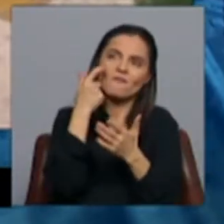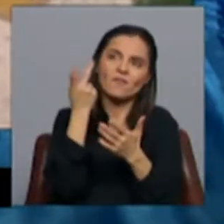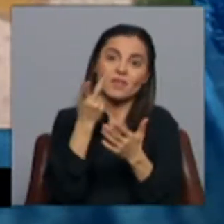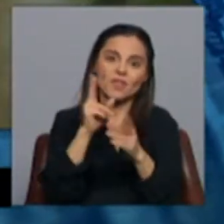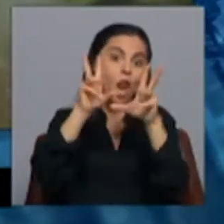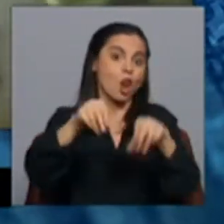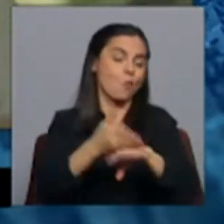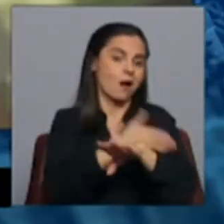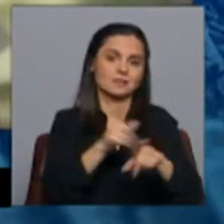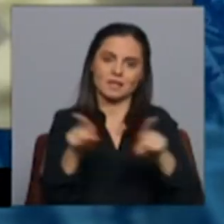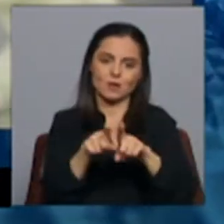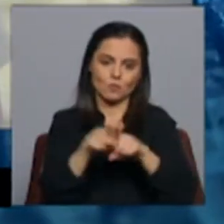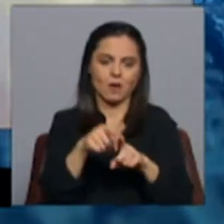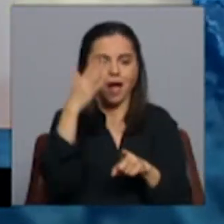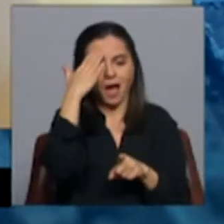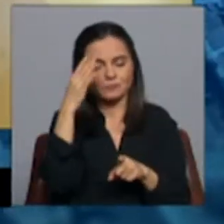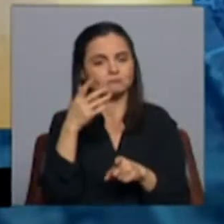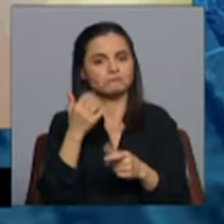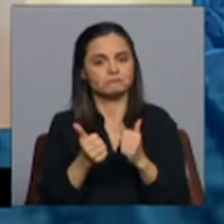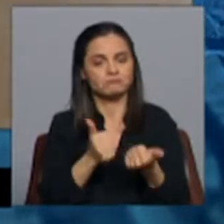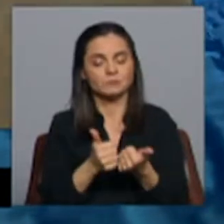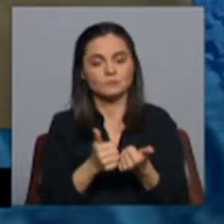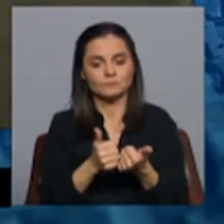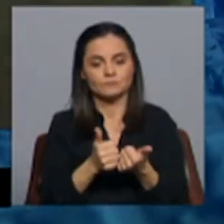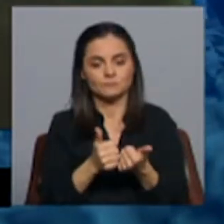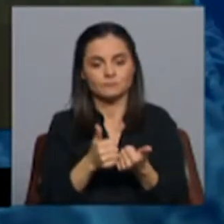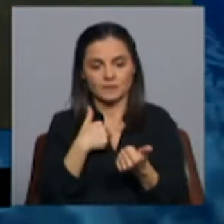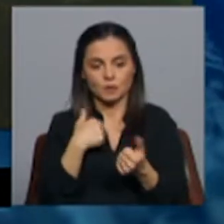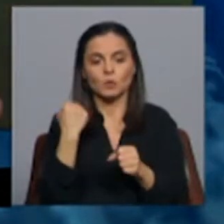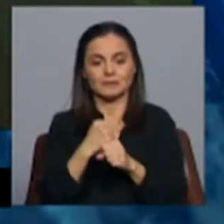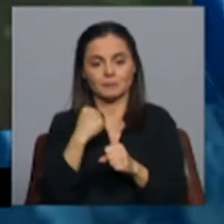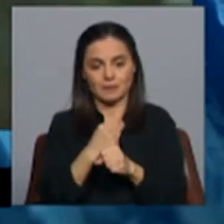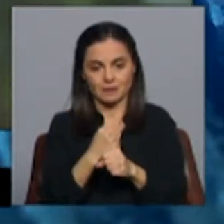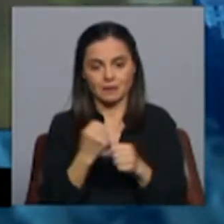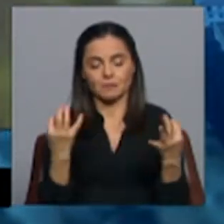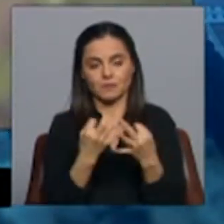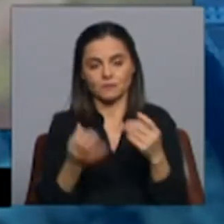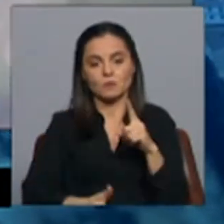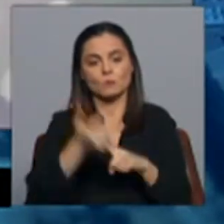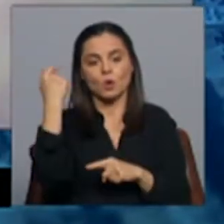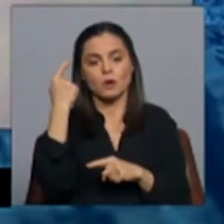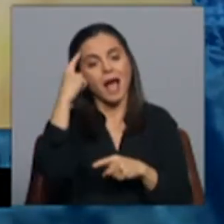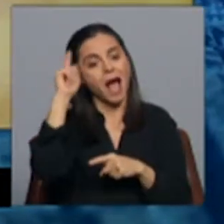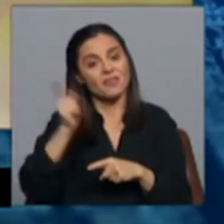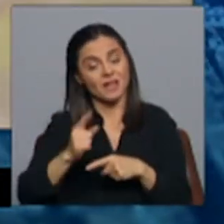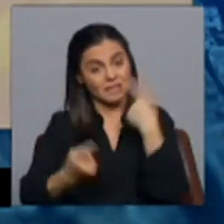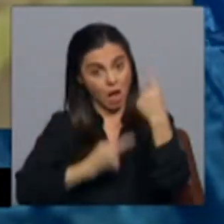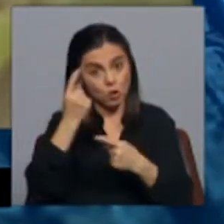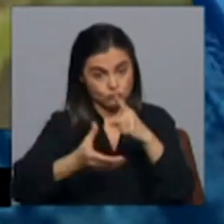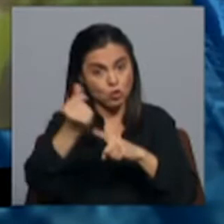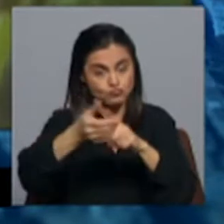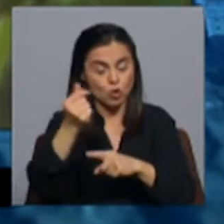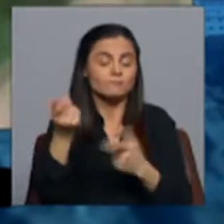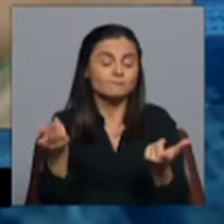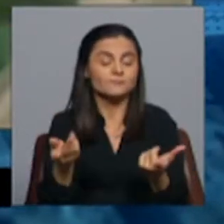vista às canções. Estou a trabalhar para, de facto, conseguir ter algumas datas. De